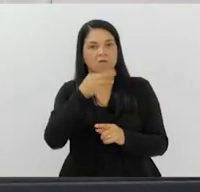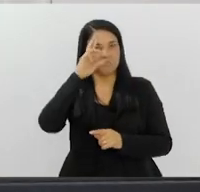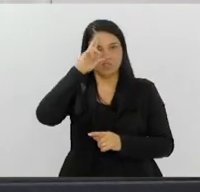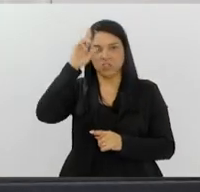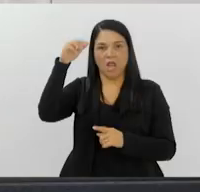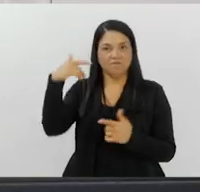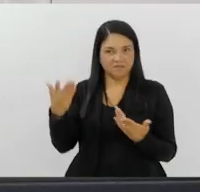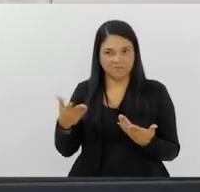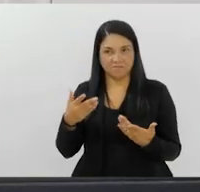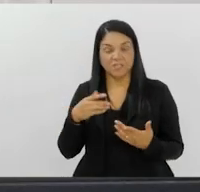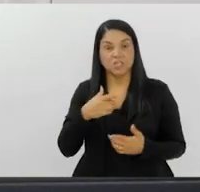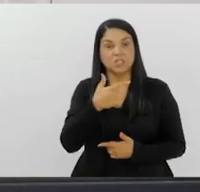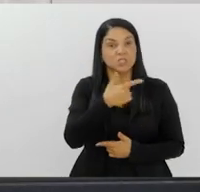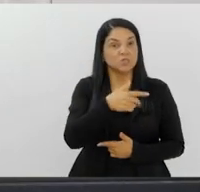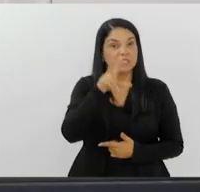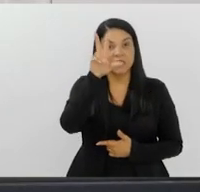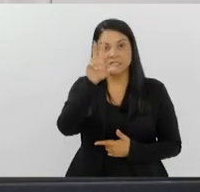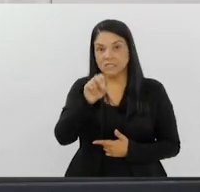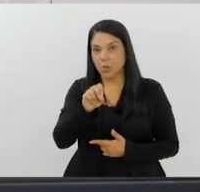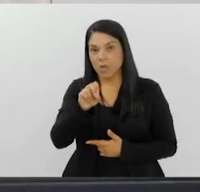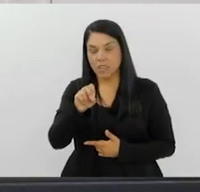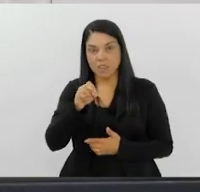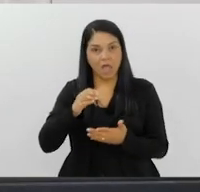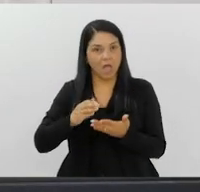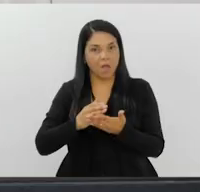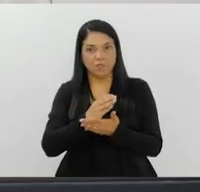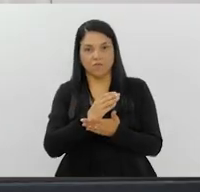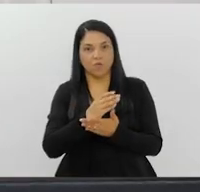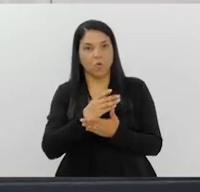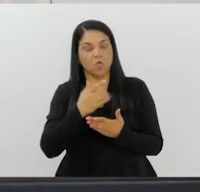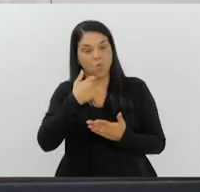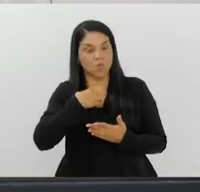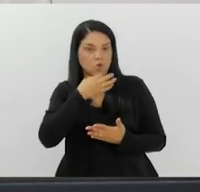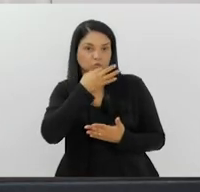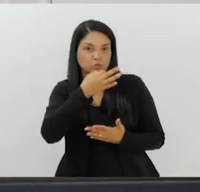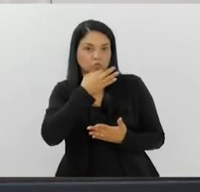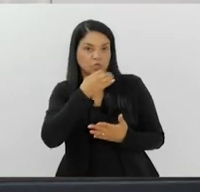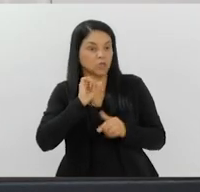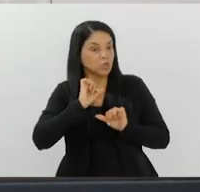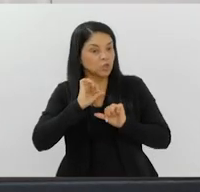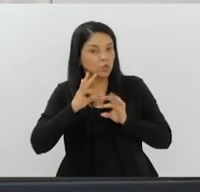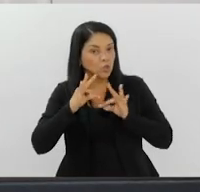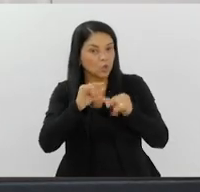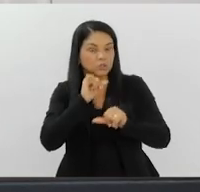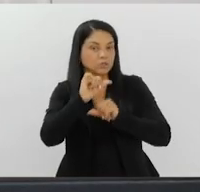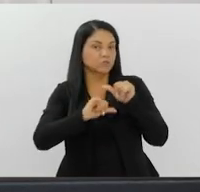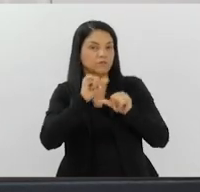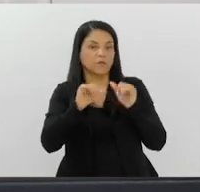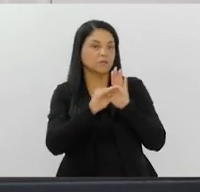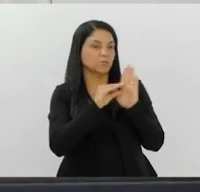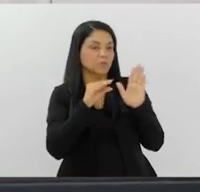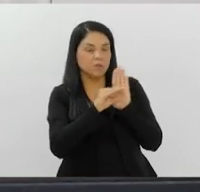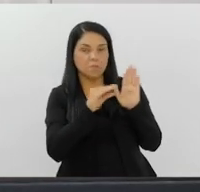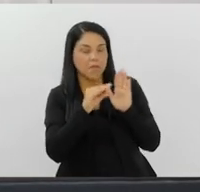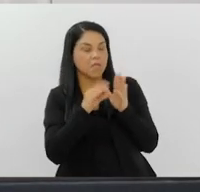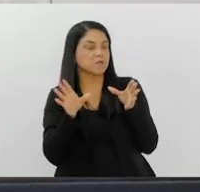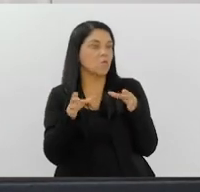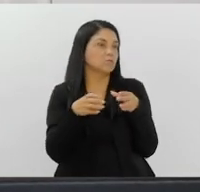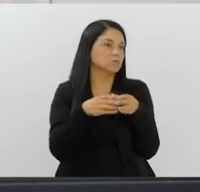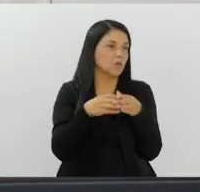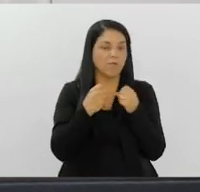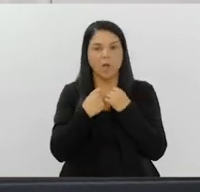dessas 250 leis foram aprovadas conforme eu sugeri todas foram modificadas por emendas por comissões por